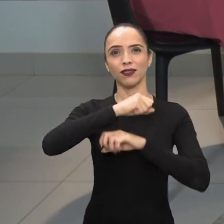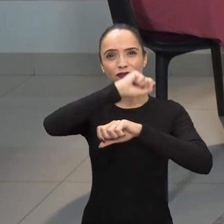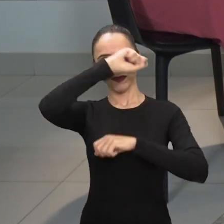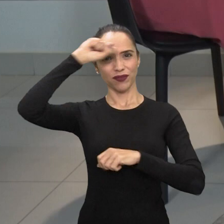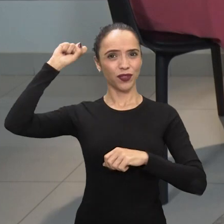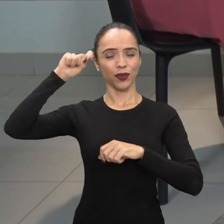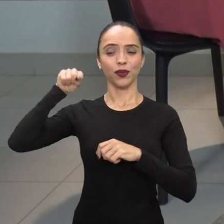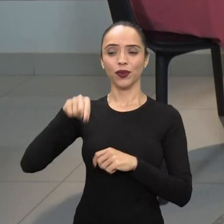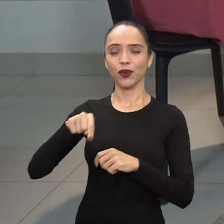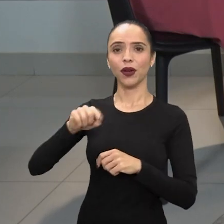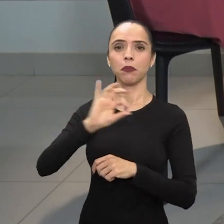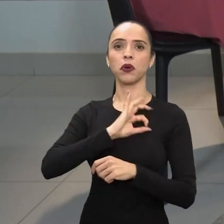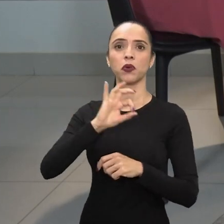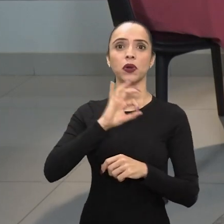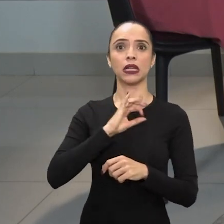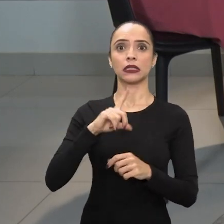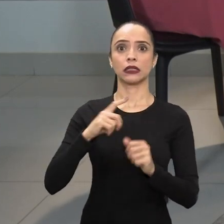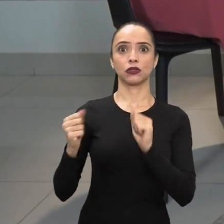presente também né